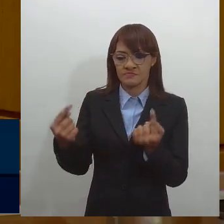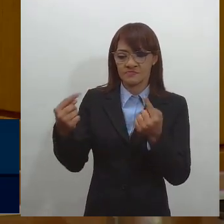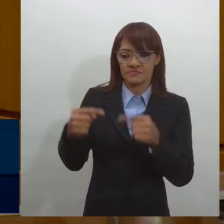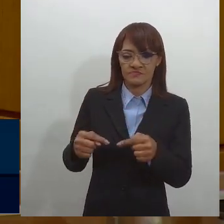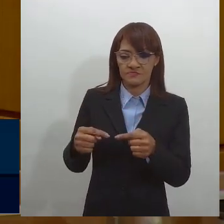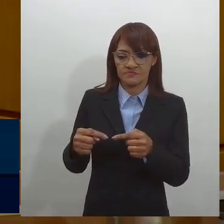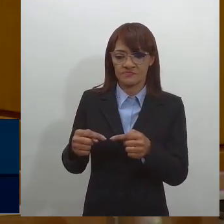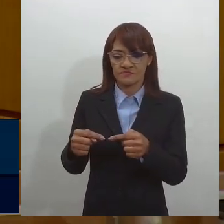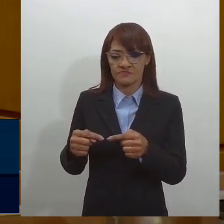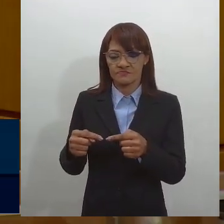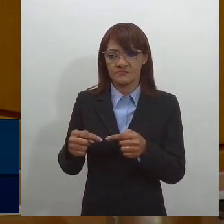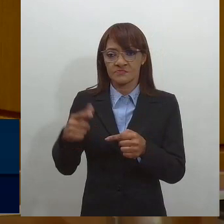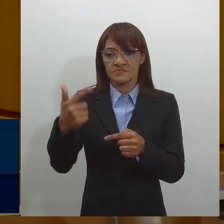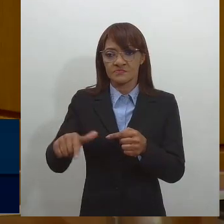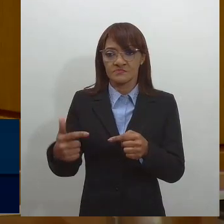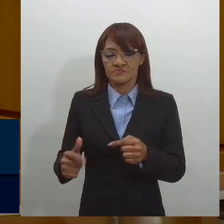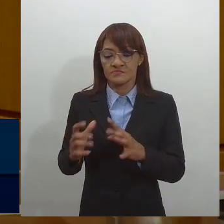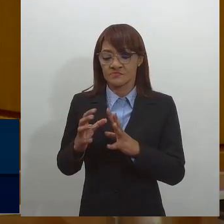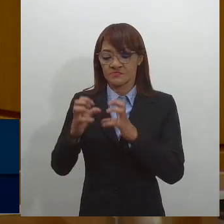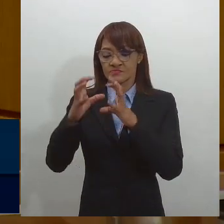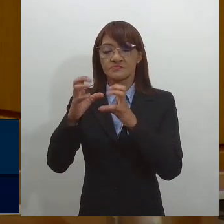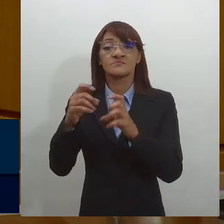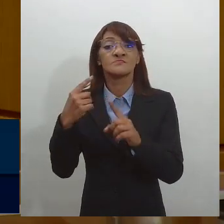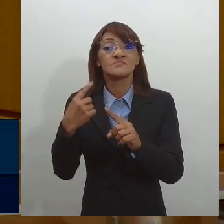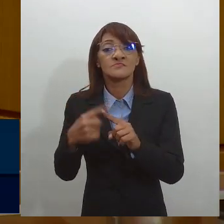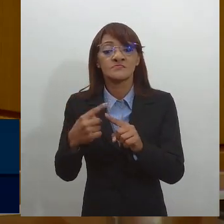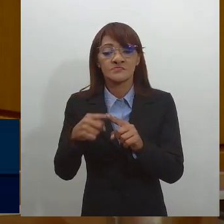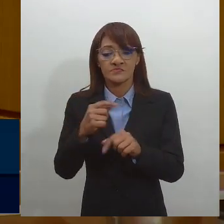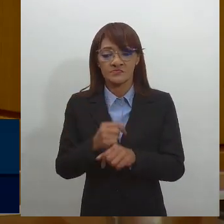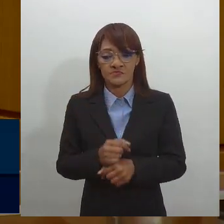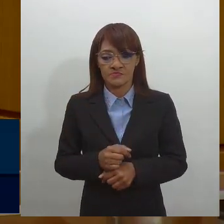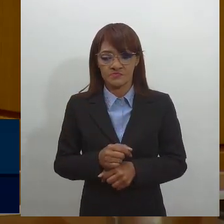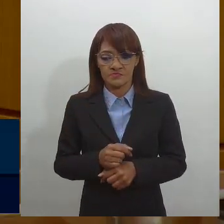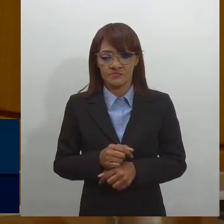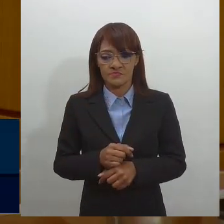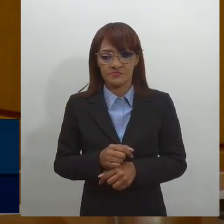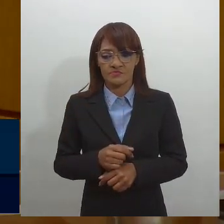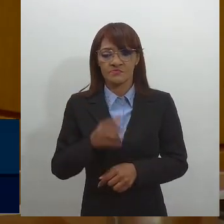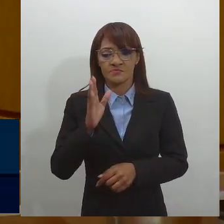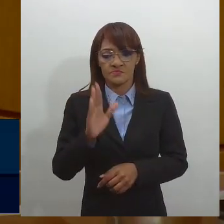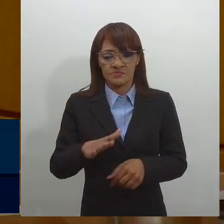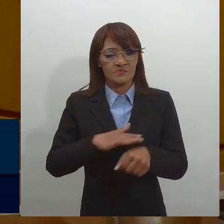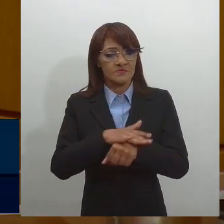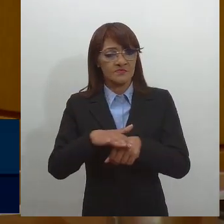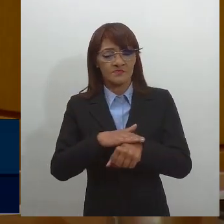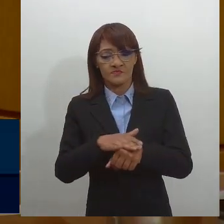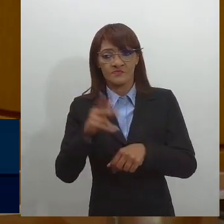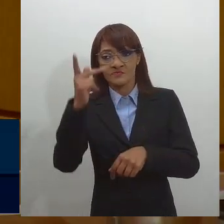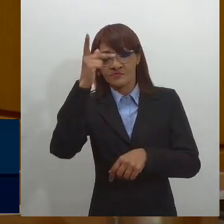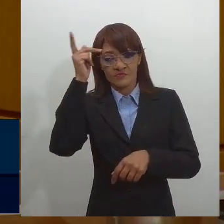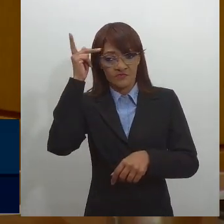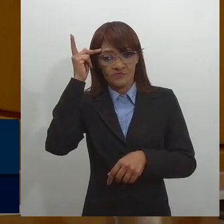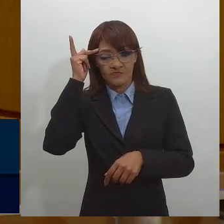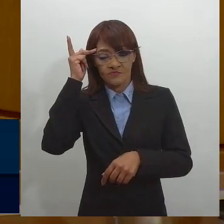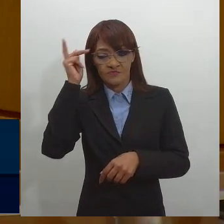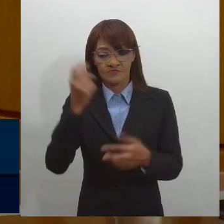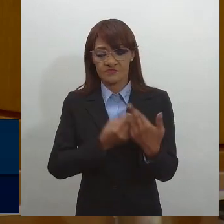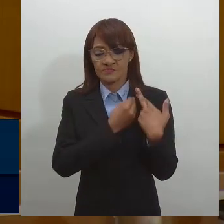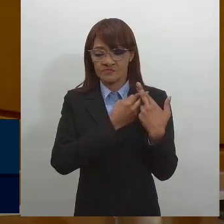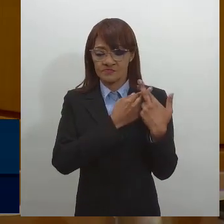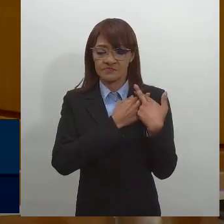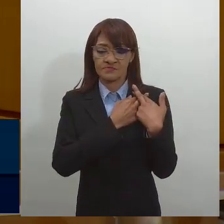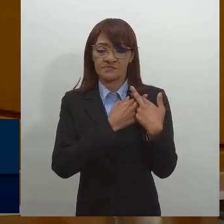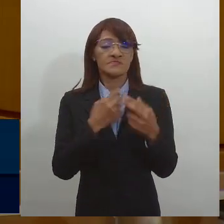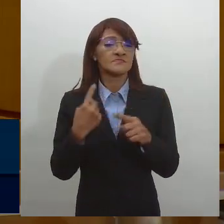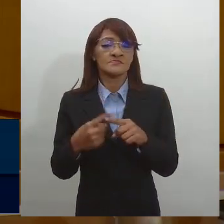porque já tem um diálogo até mesmo com o proprietário. E o que é essa disputa? É porque muitos desses